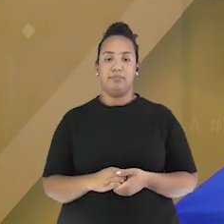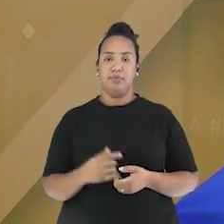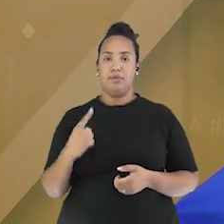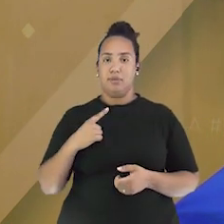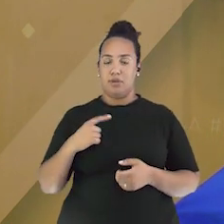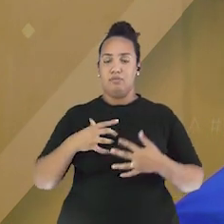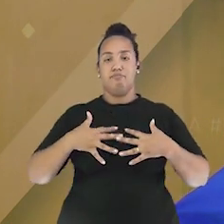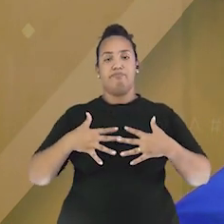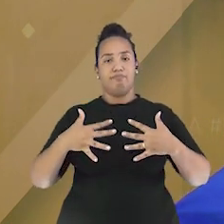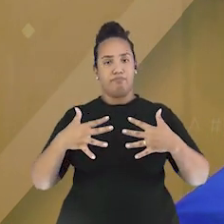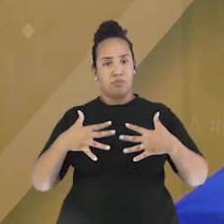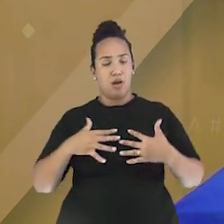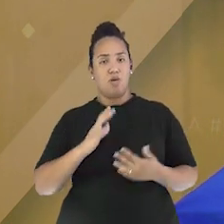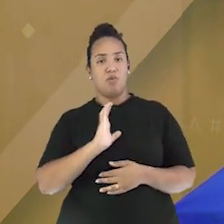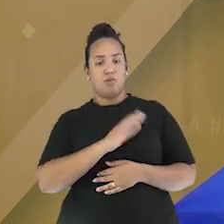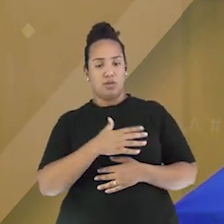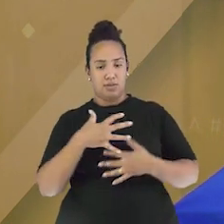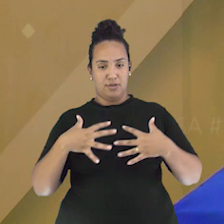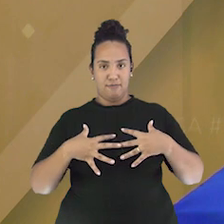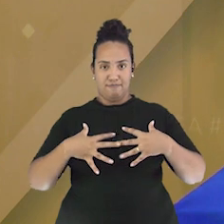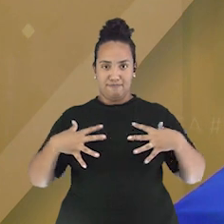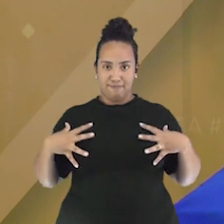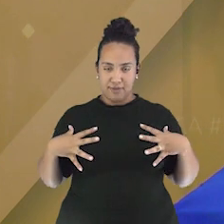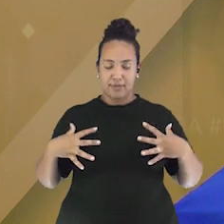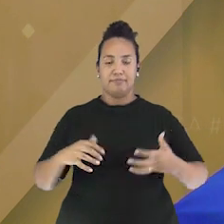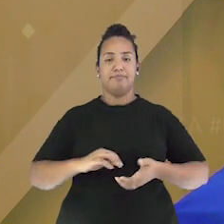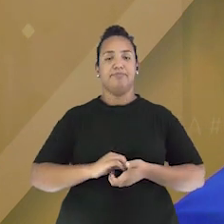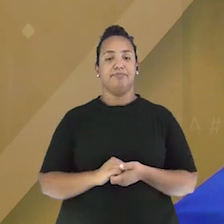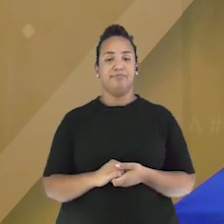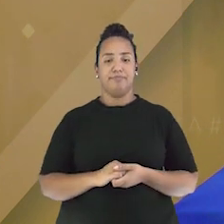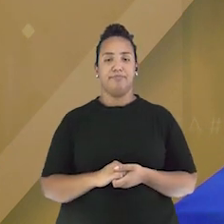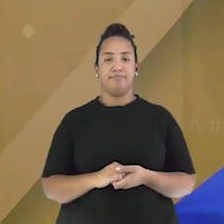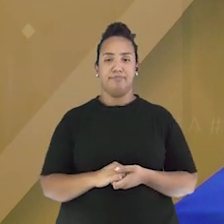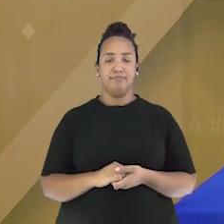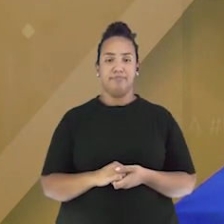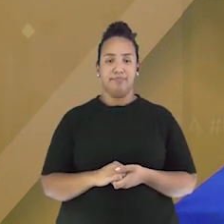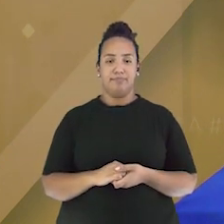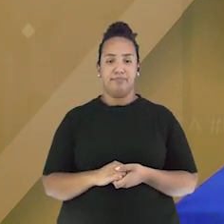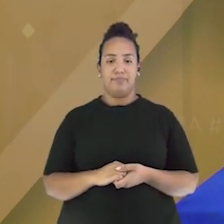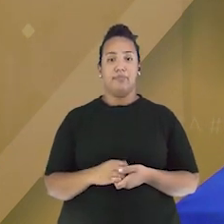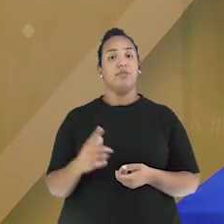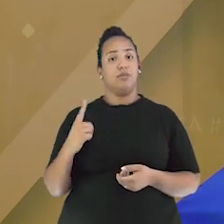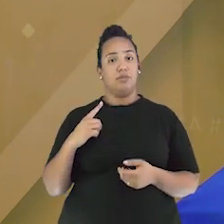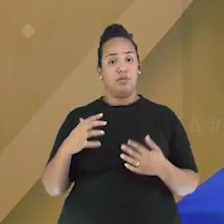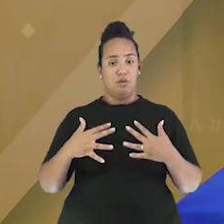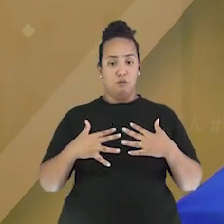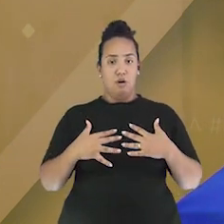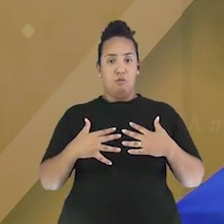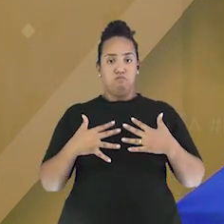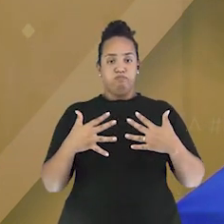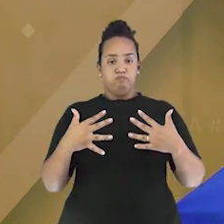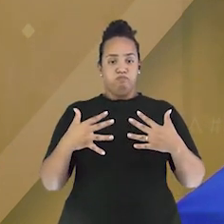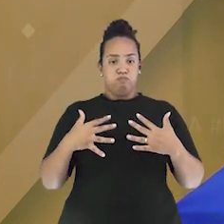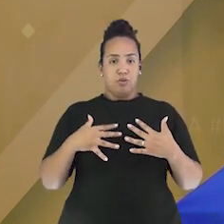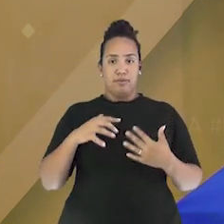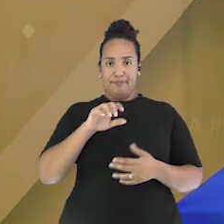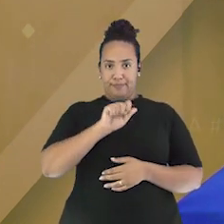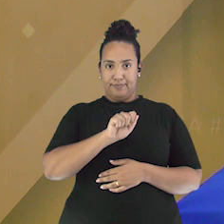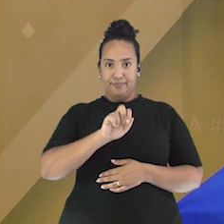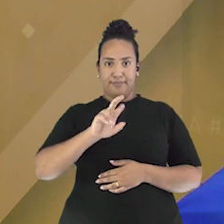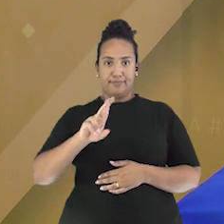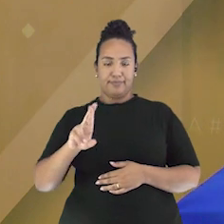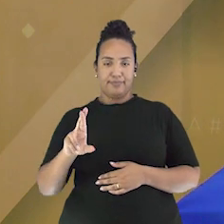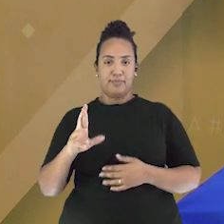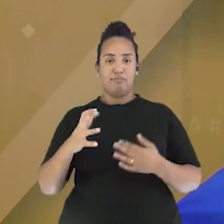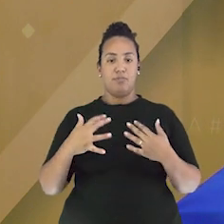os pulmões, abriga outros órgãos também, como o coração, do qual a gente também falou. Temos os próprios pulmões que recebem o ar, né?